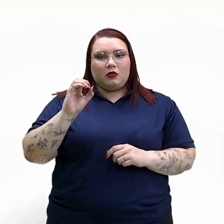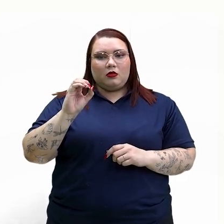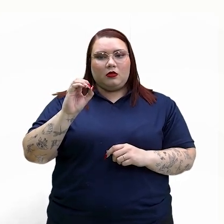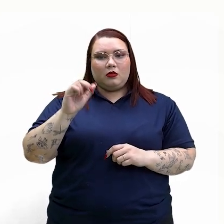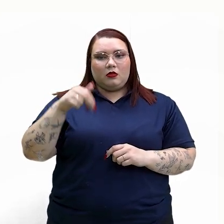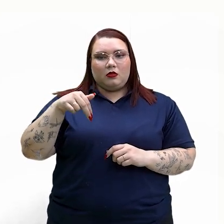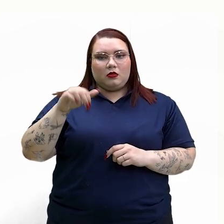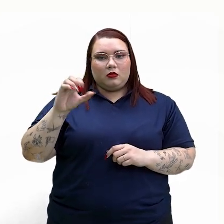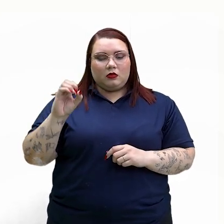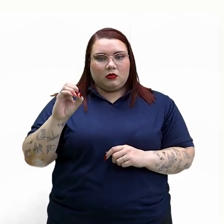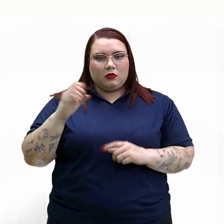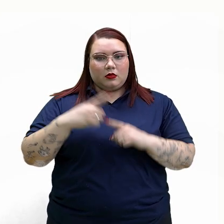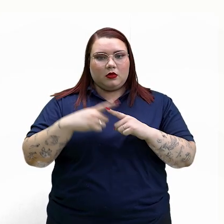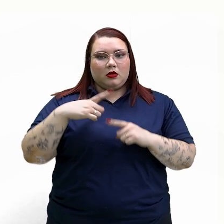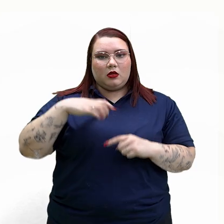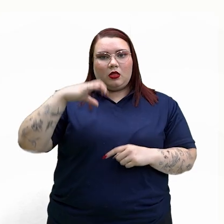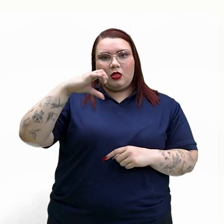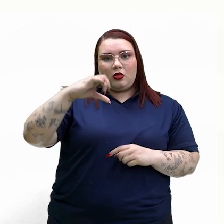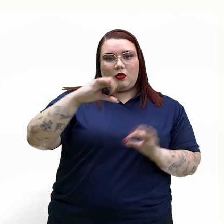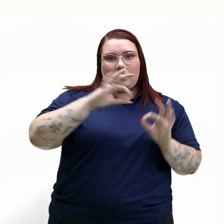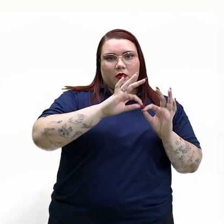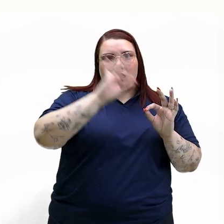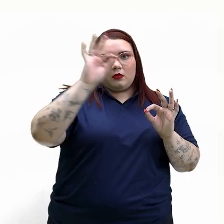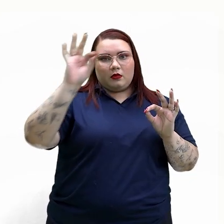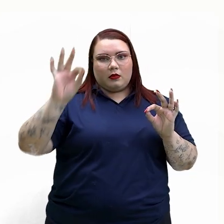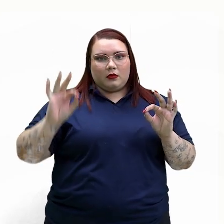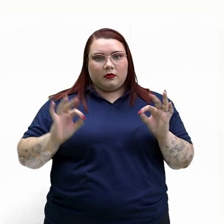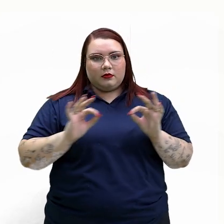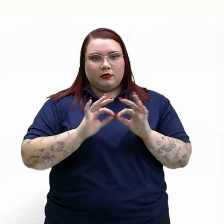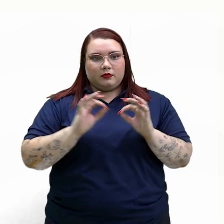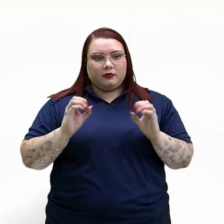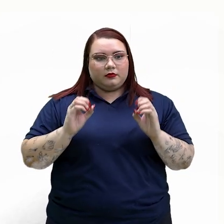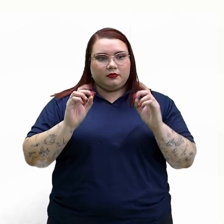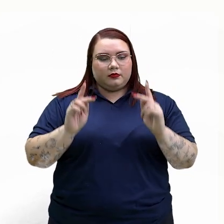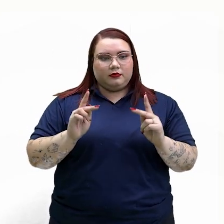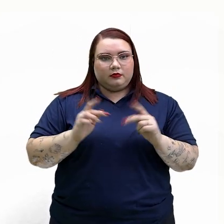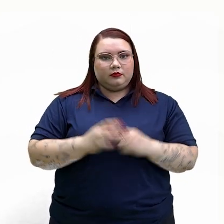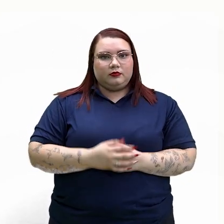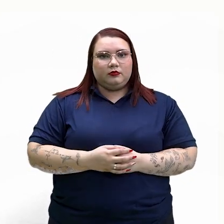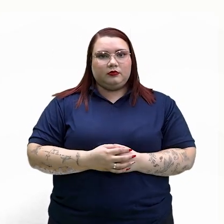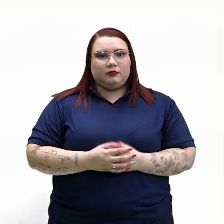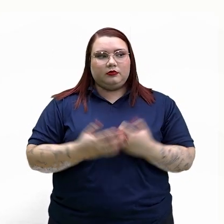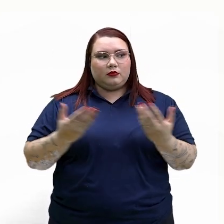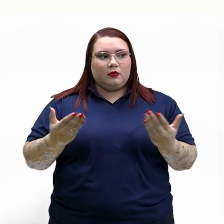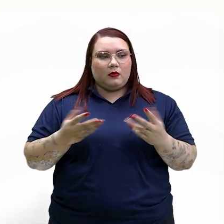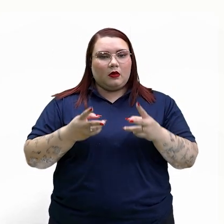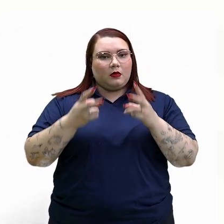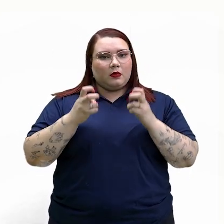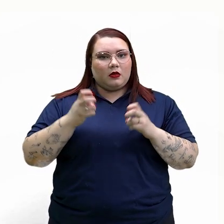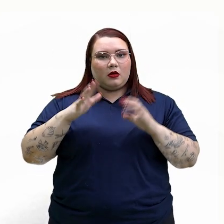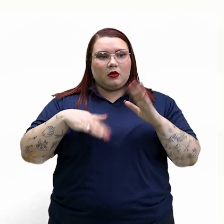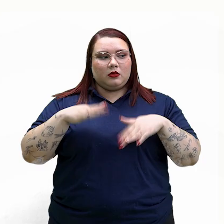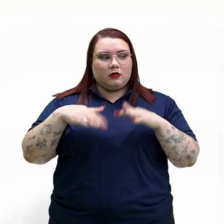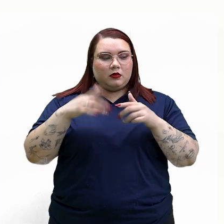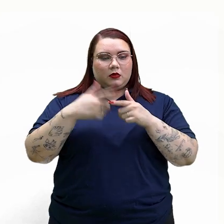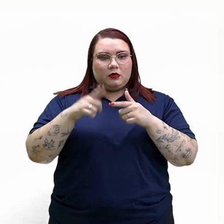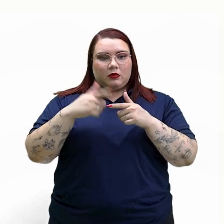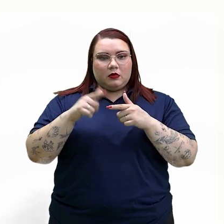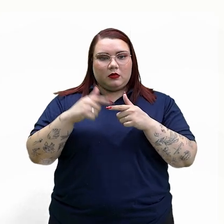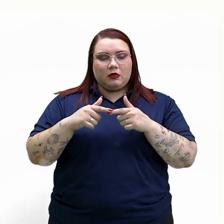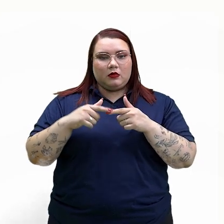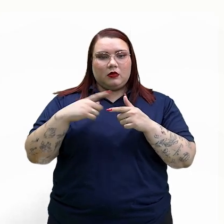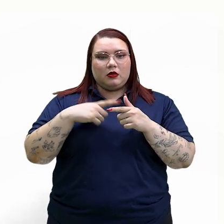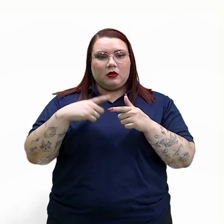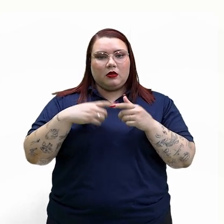Porque ele tem 9 lados. Tranquilo? Então, observe que, às vezes, o problema,